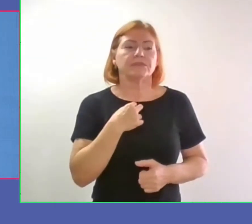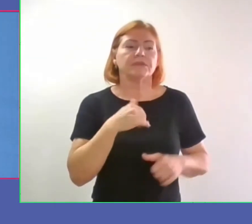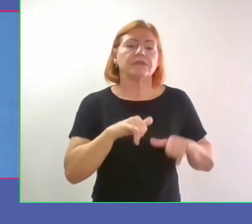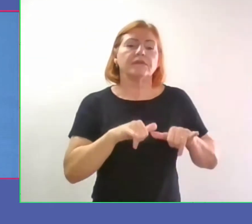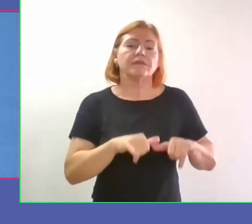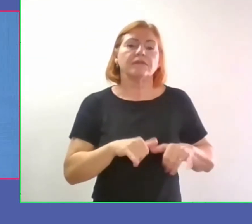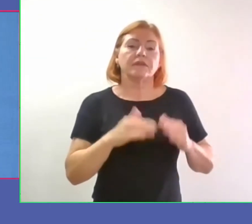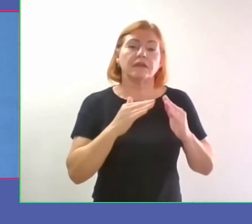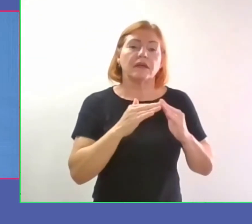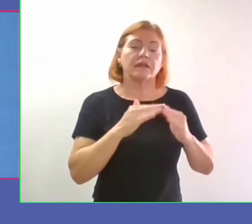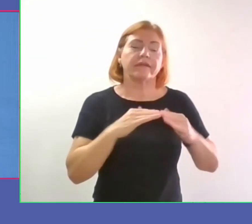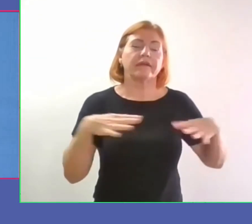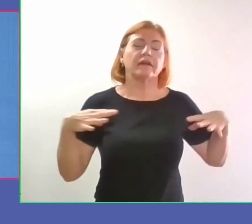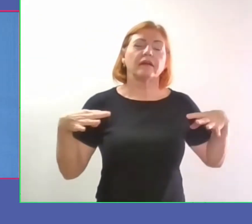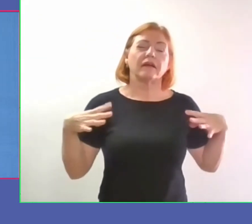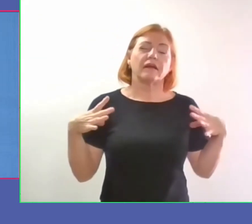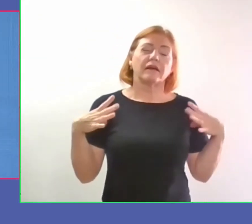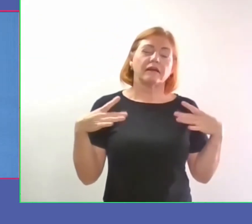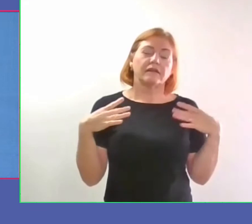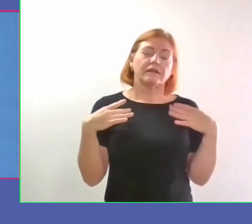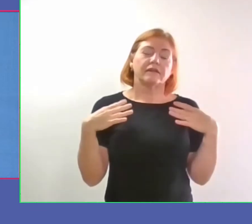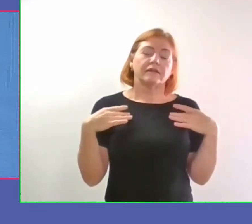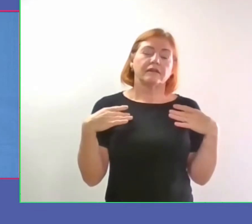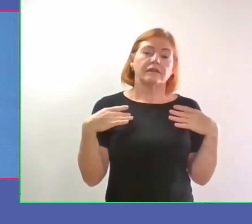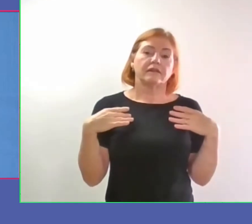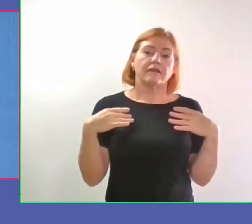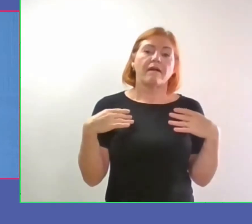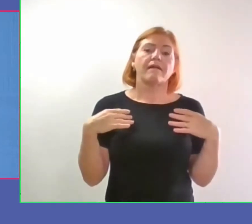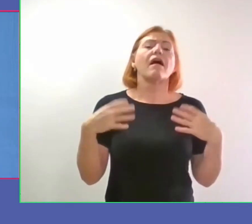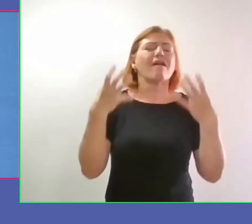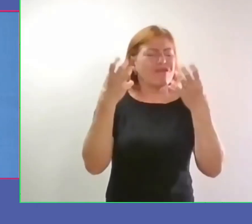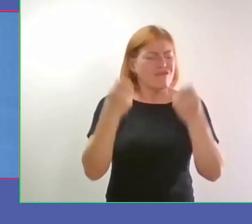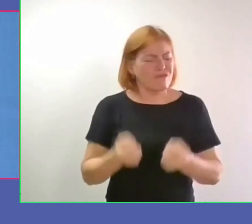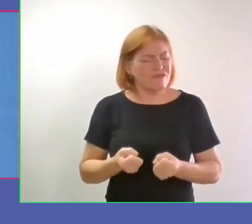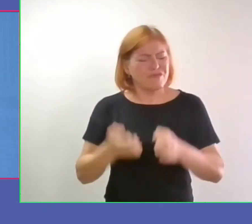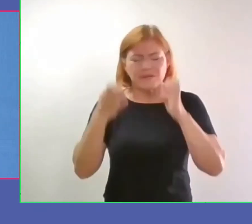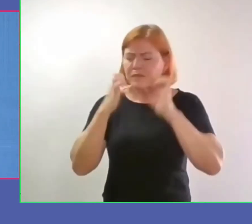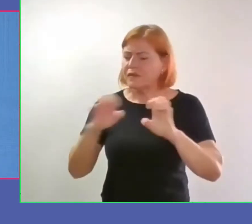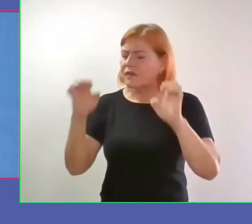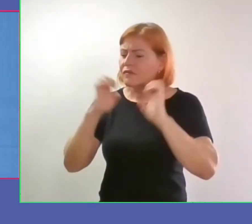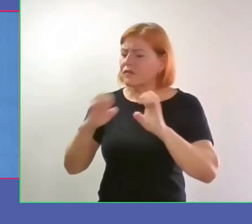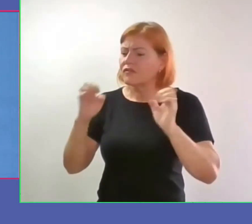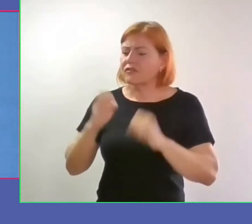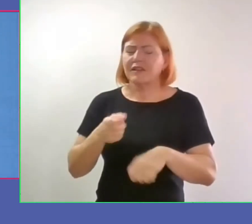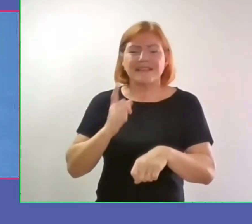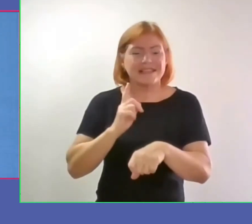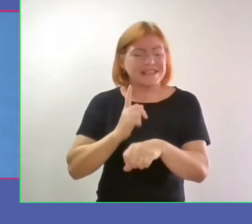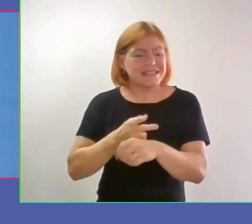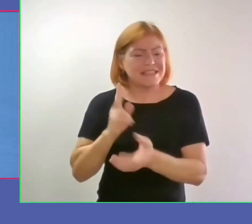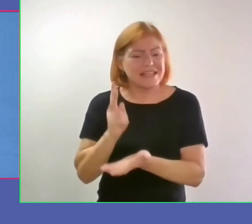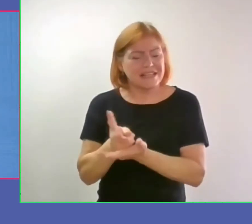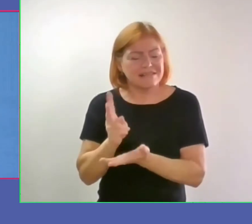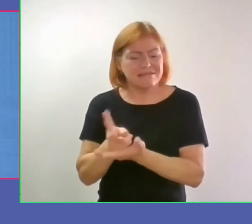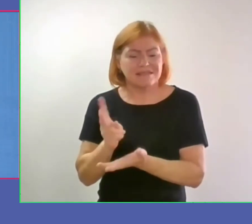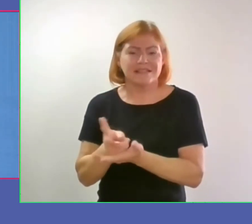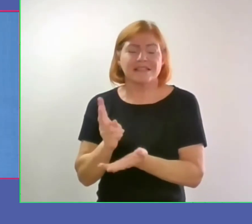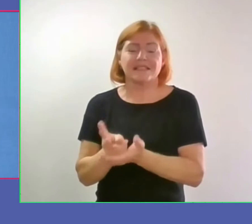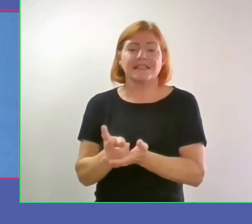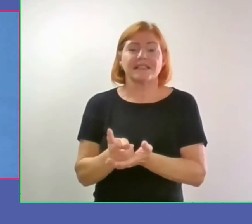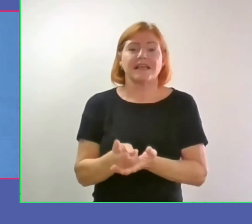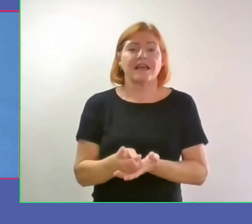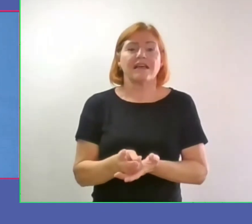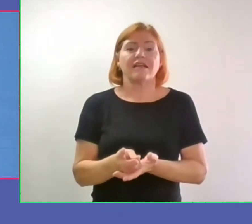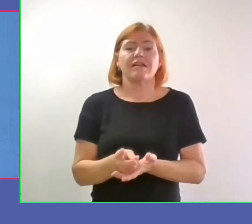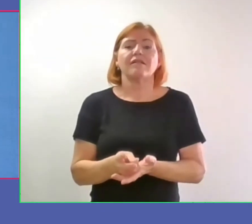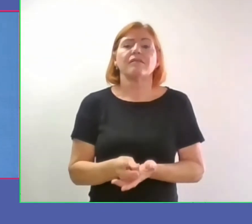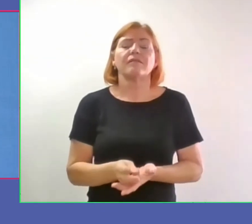pregar o evangelho. Toda vez que tivermos oportunidade, temos a colportagem por hora, colportagem, né, por